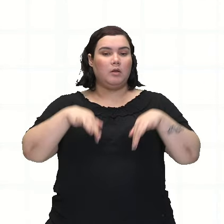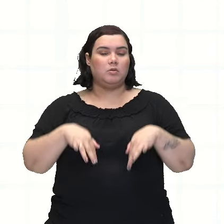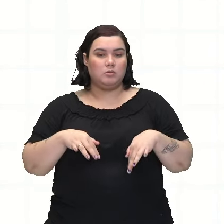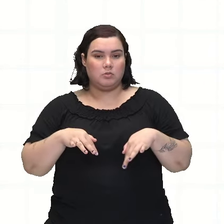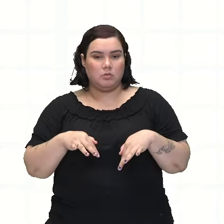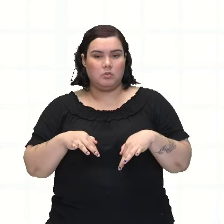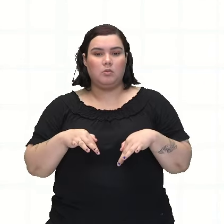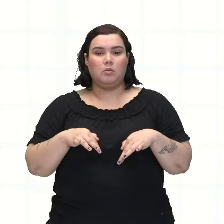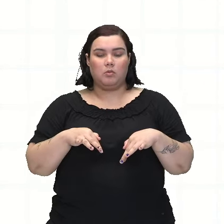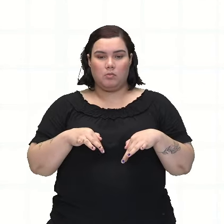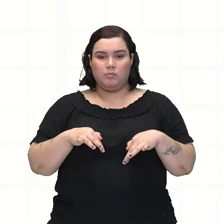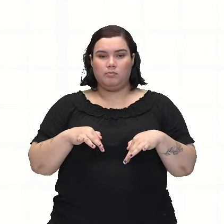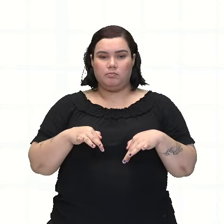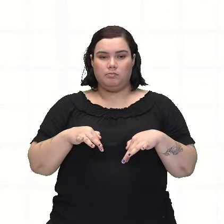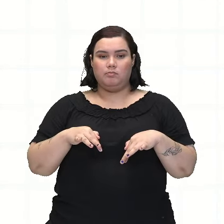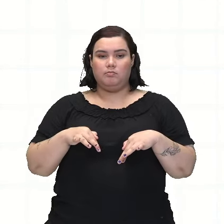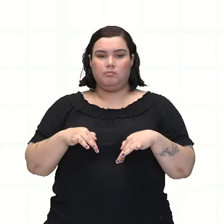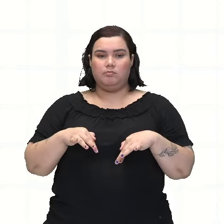a